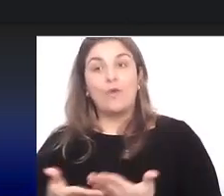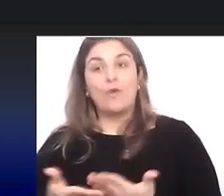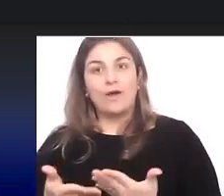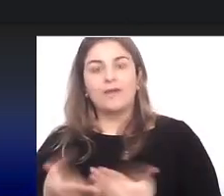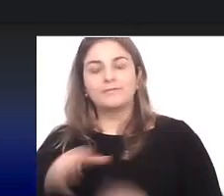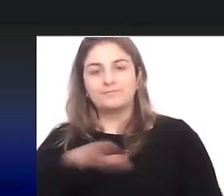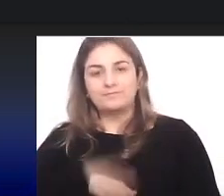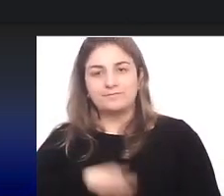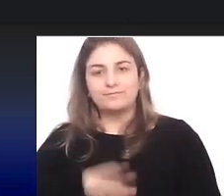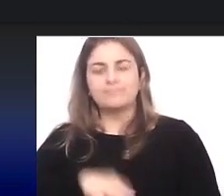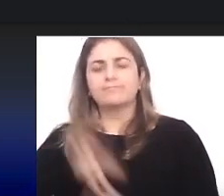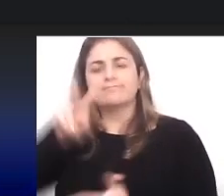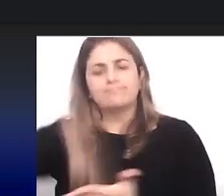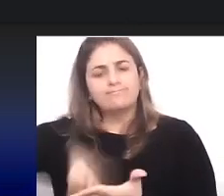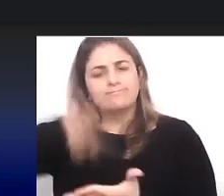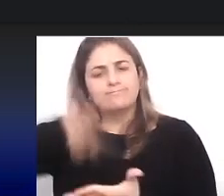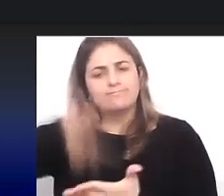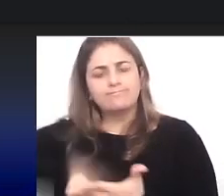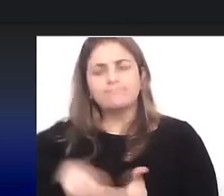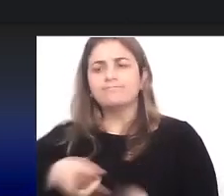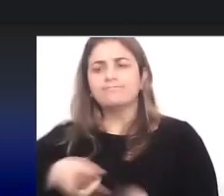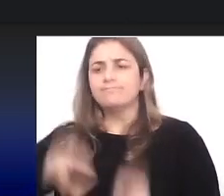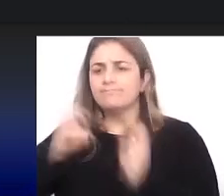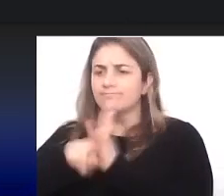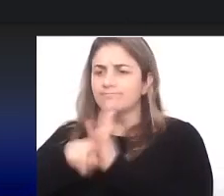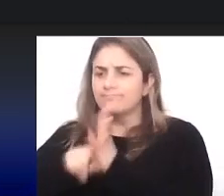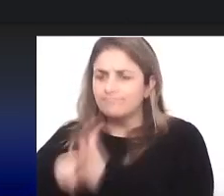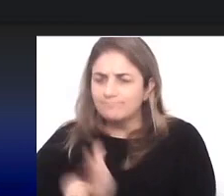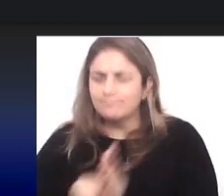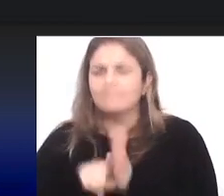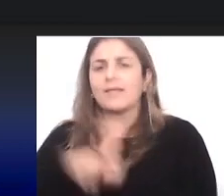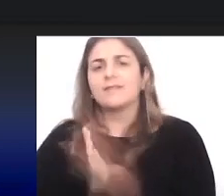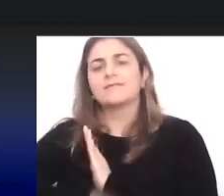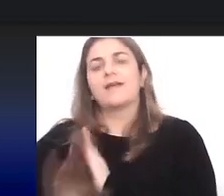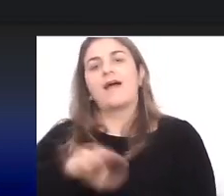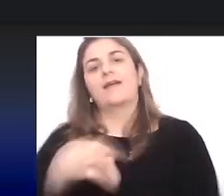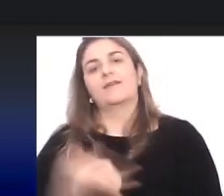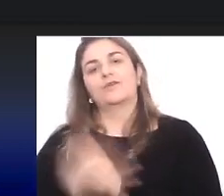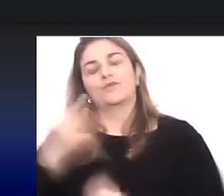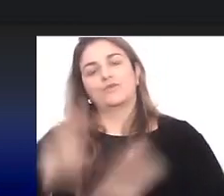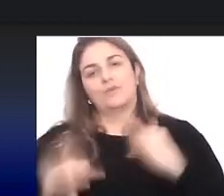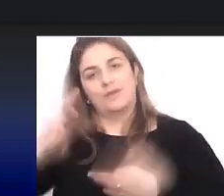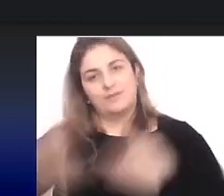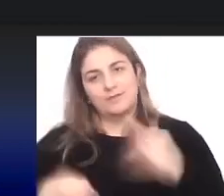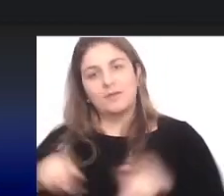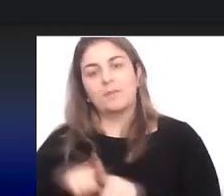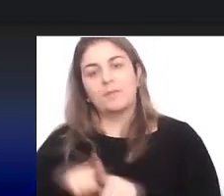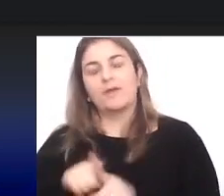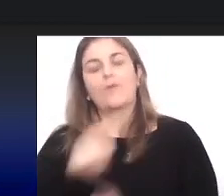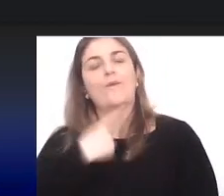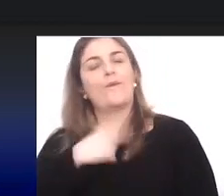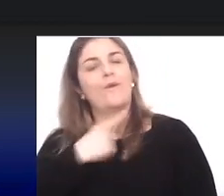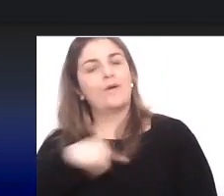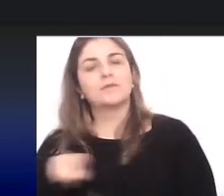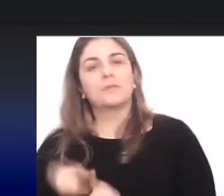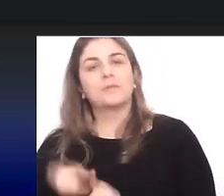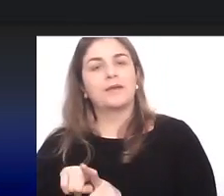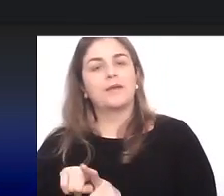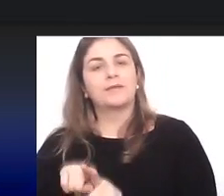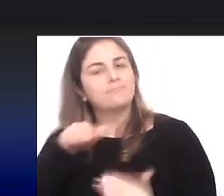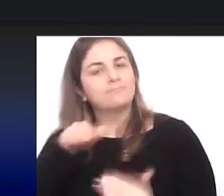isso, sobre esse ramo do direito, gosto muito. E me deparo com as lições do professor